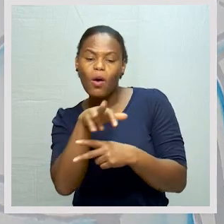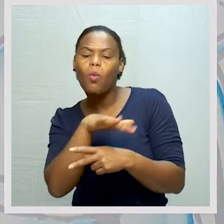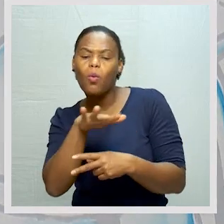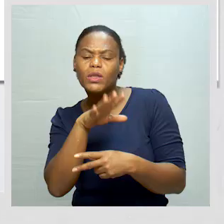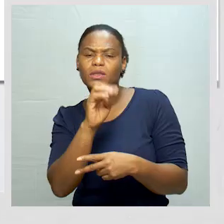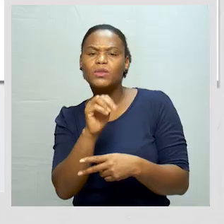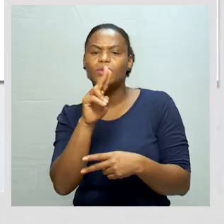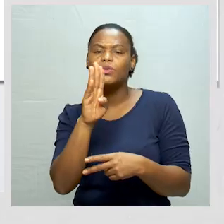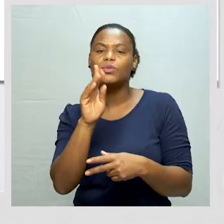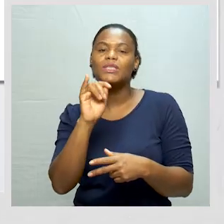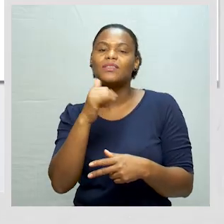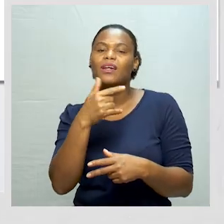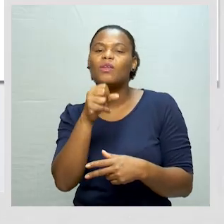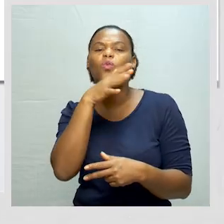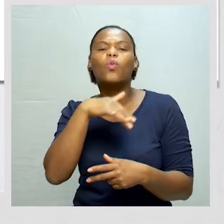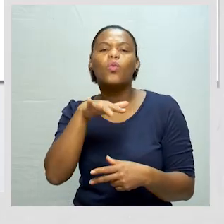viu?